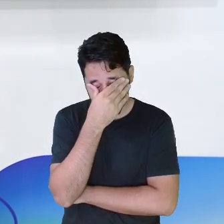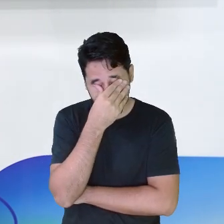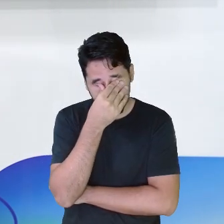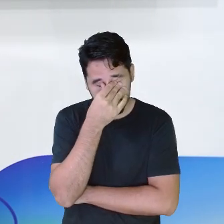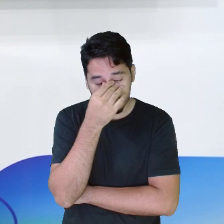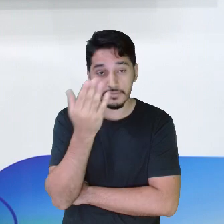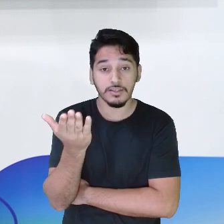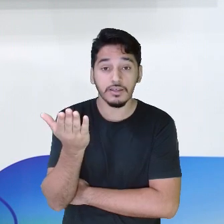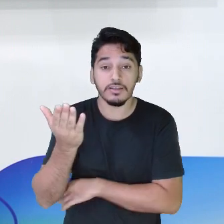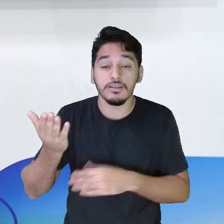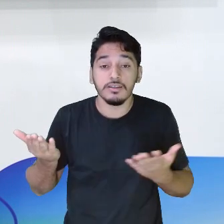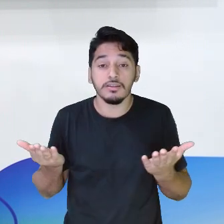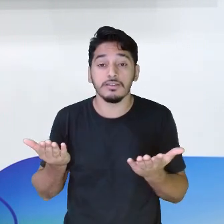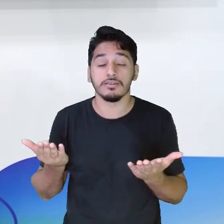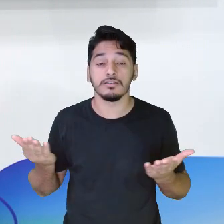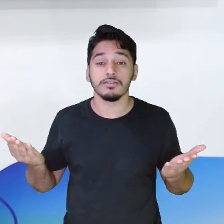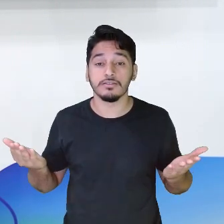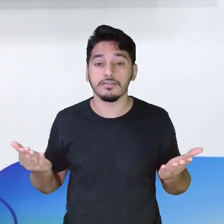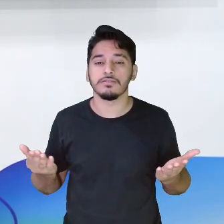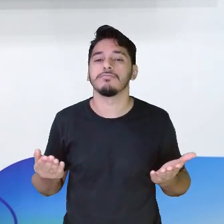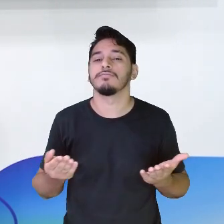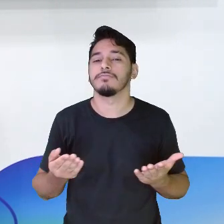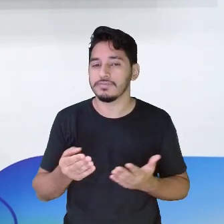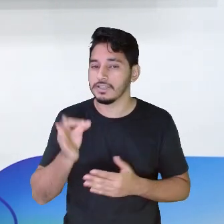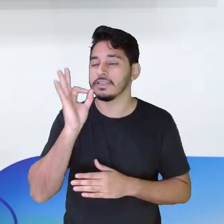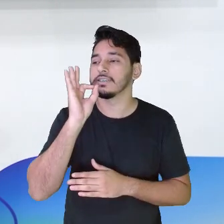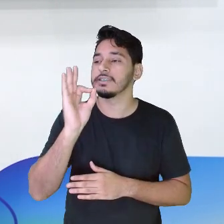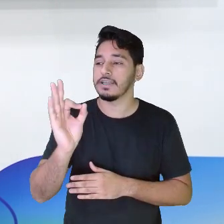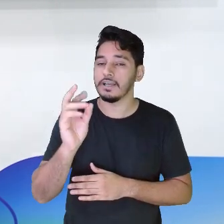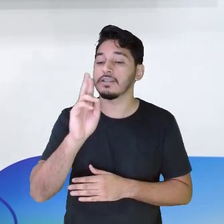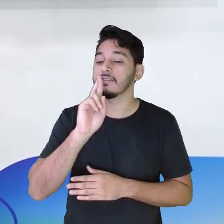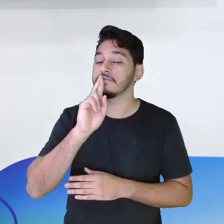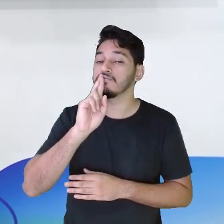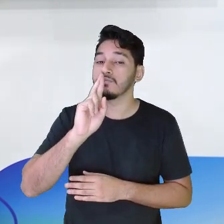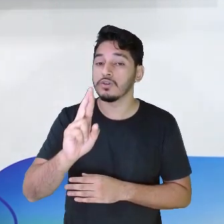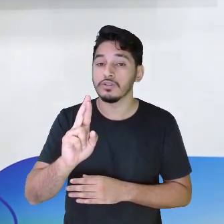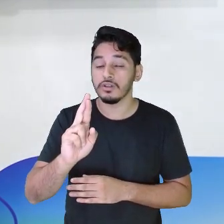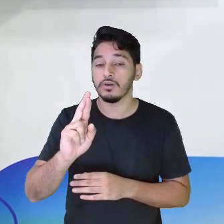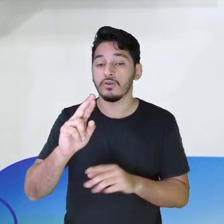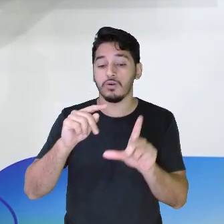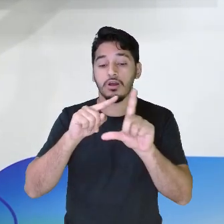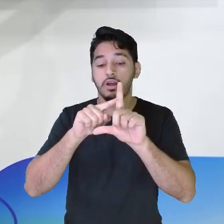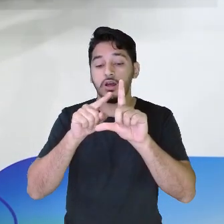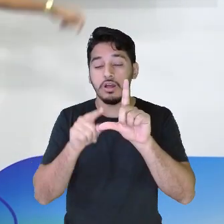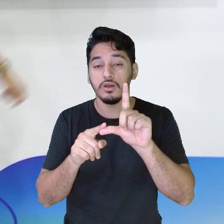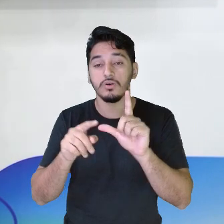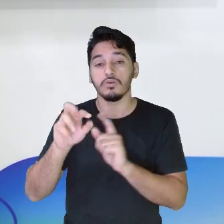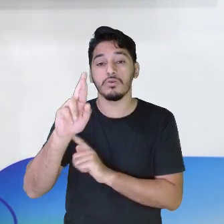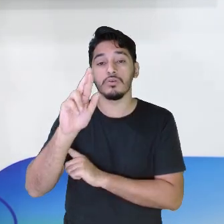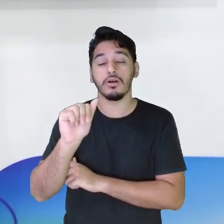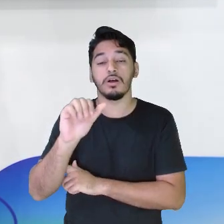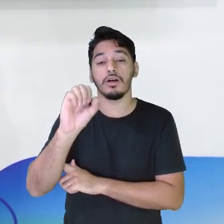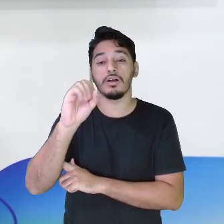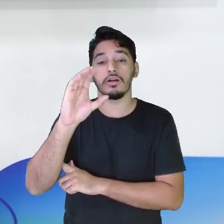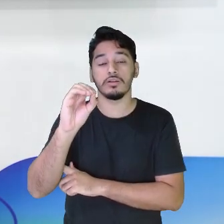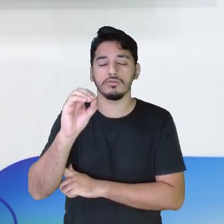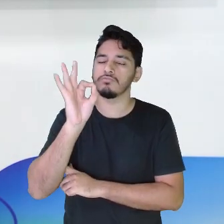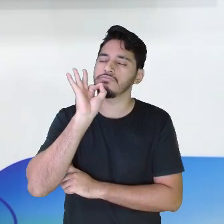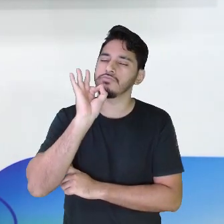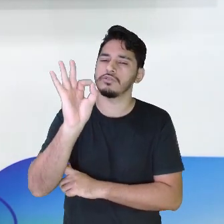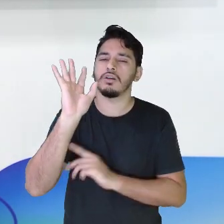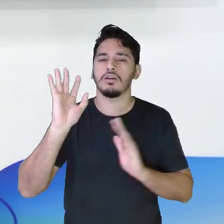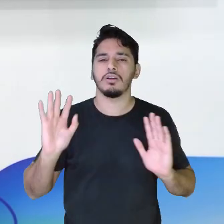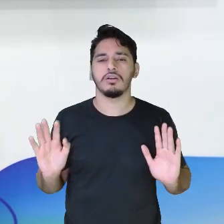aí, quinto ano? Isso! Quem respondeu o ângulo raso está